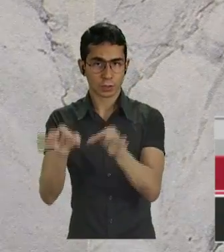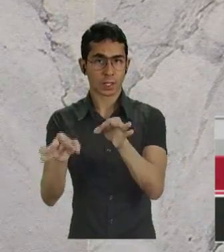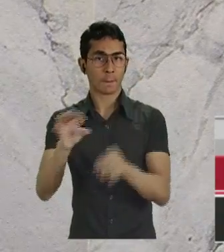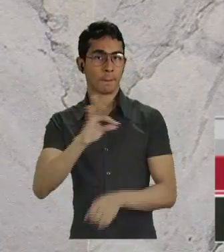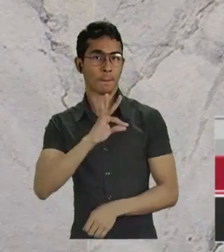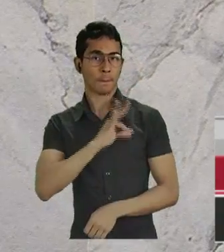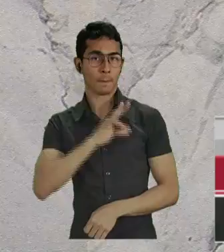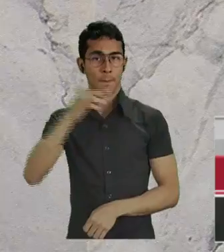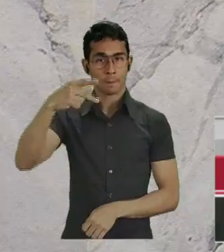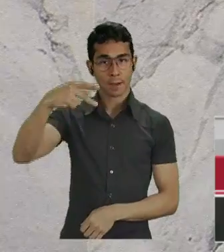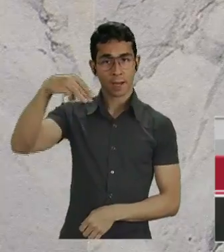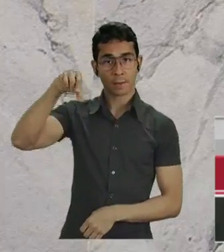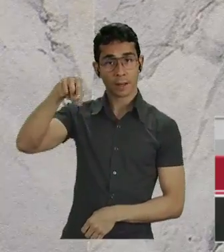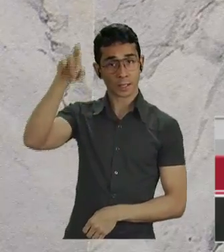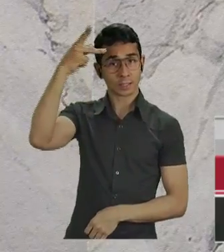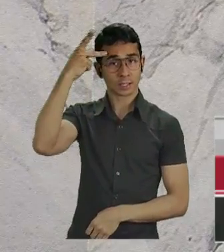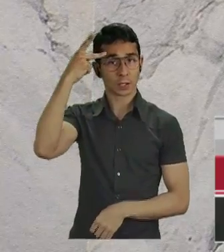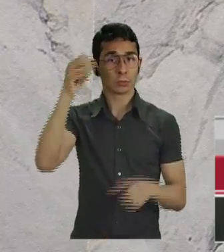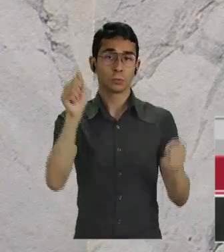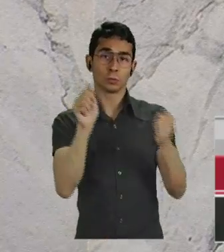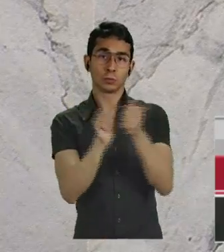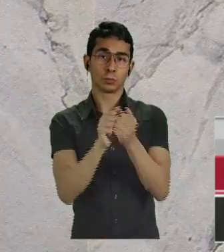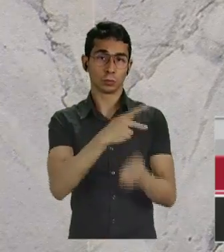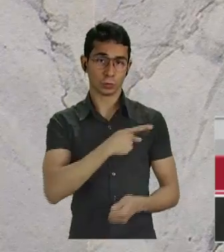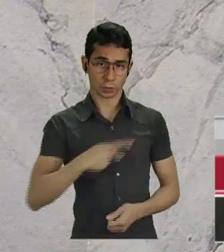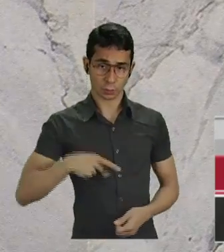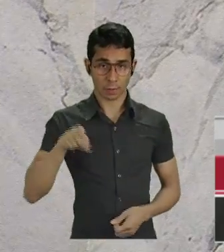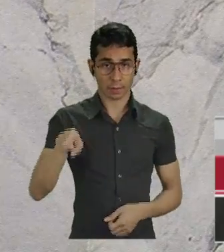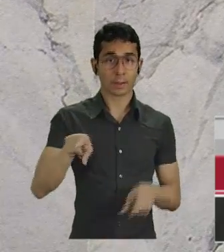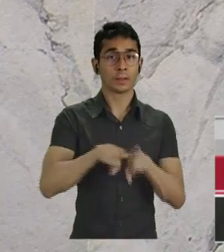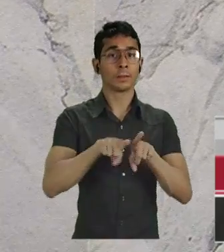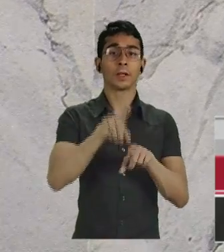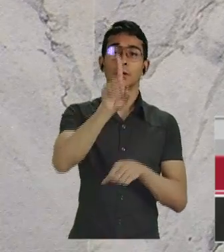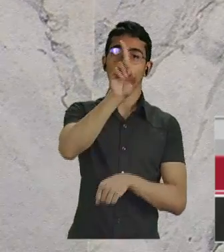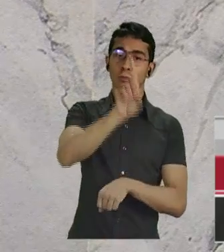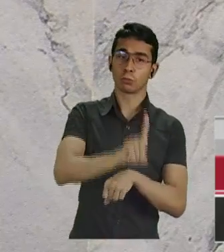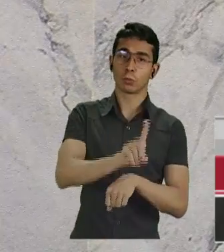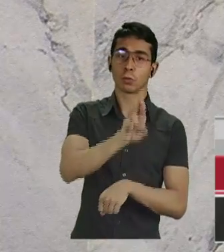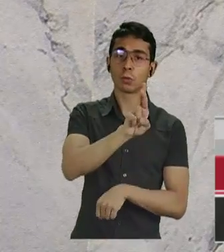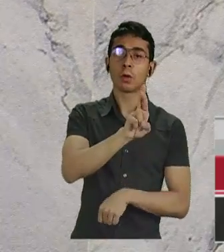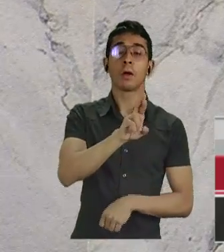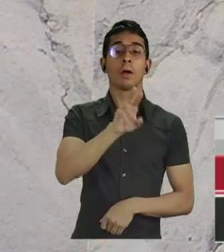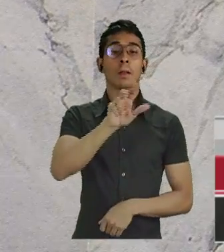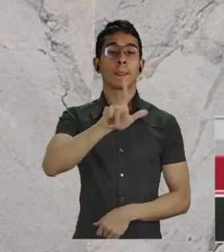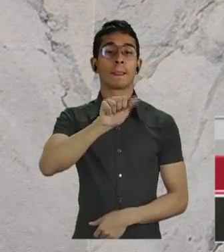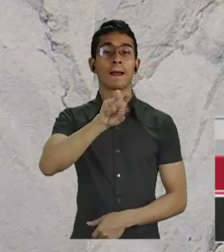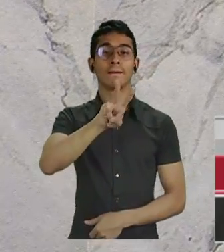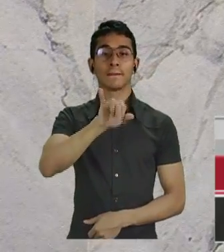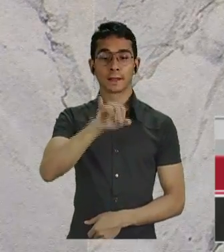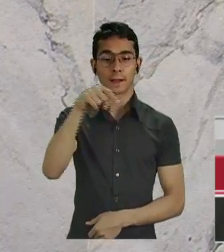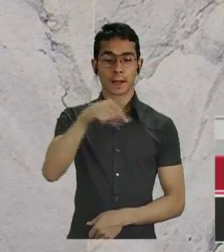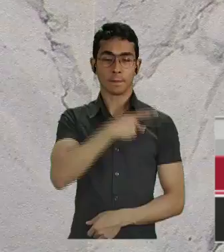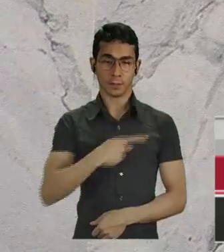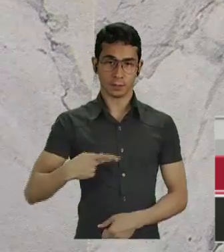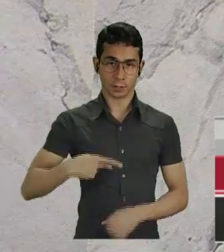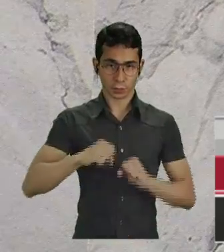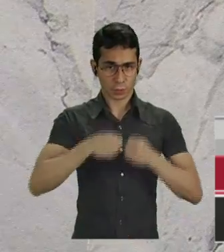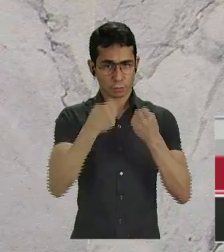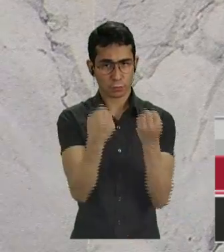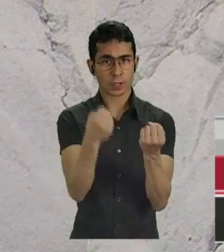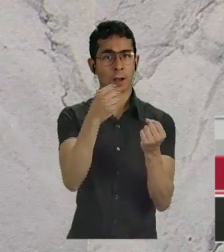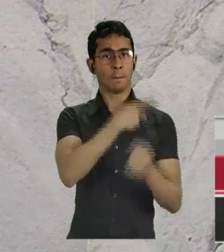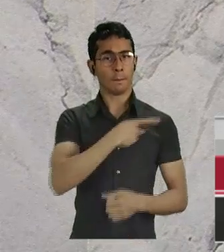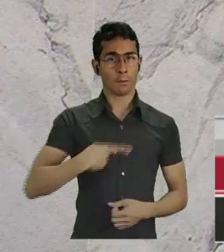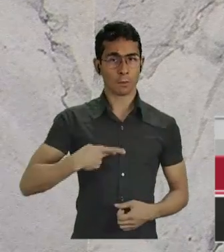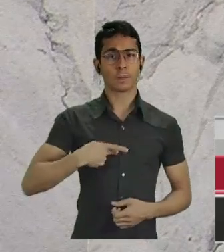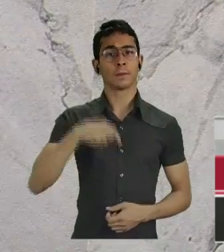paulo praza que o presidente daquele tribunal e também junto com o doutor davi que é o presidente da defensoria pública em são paulo onde